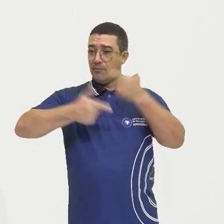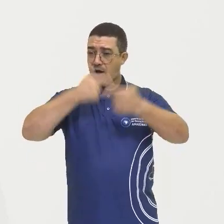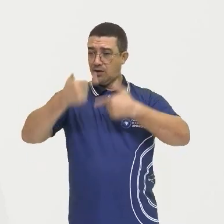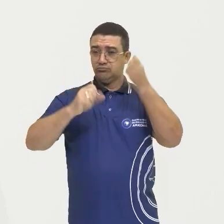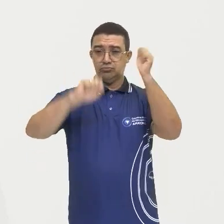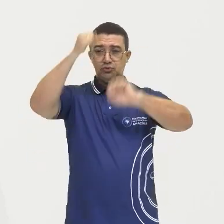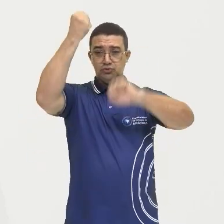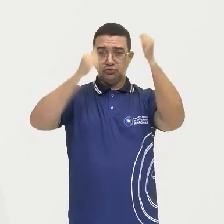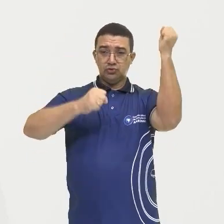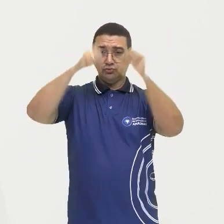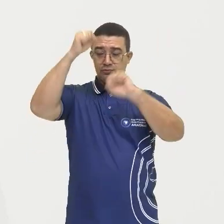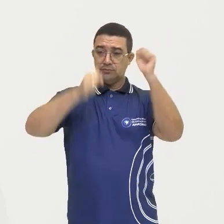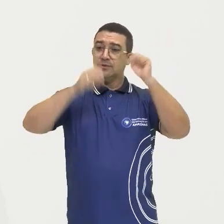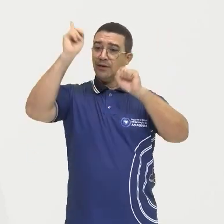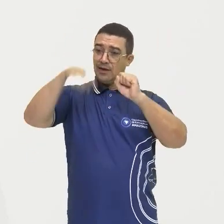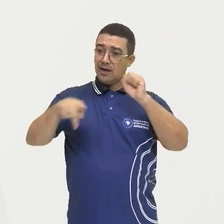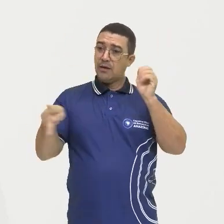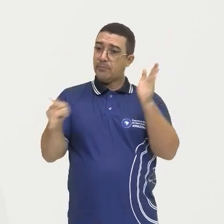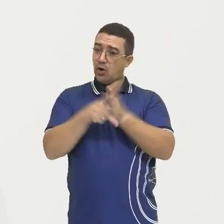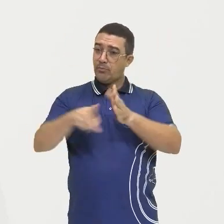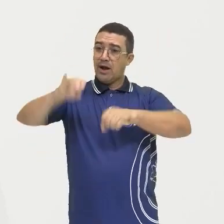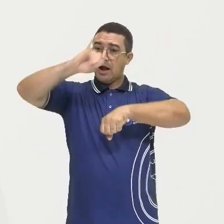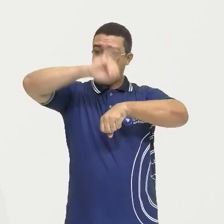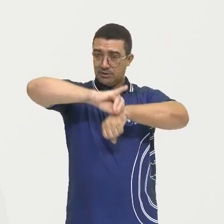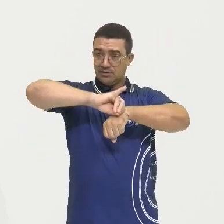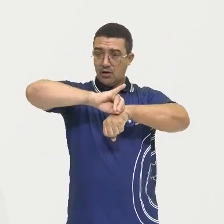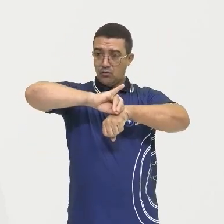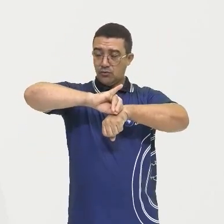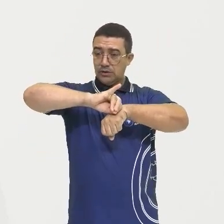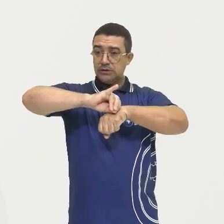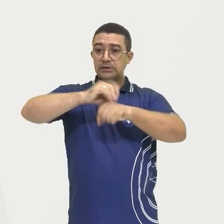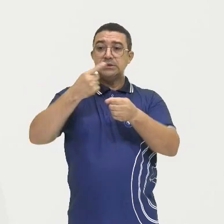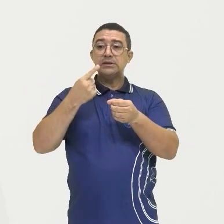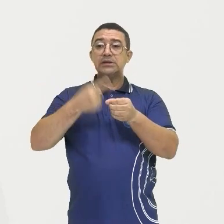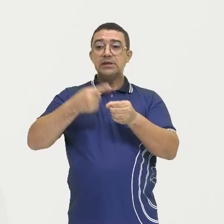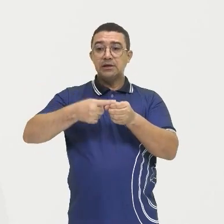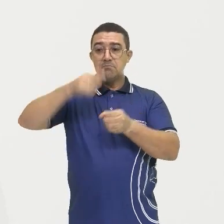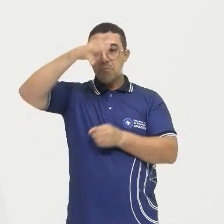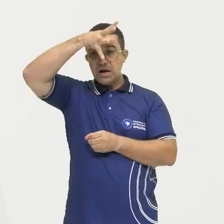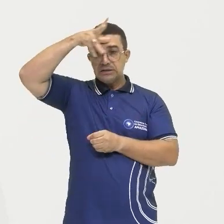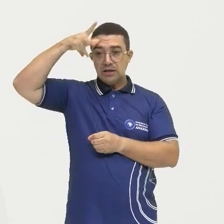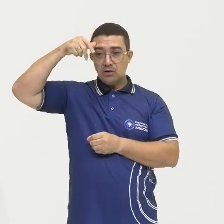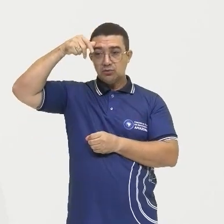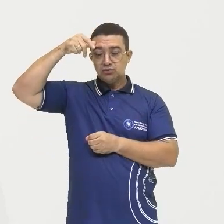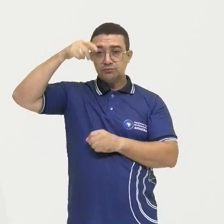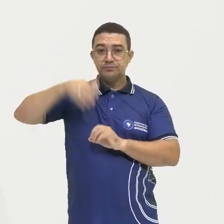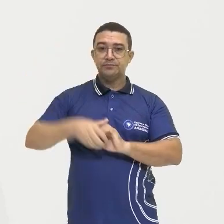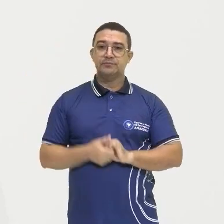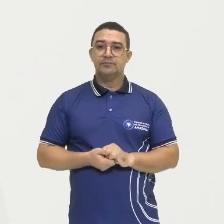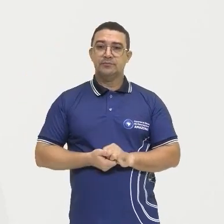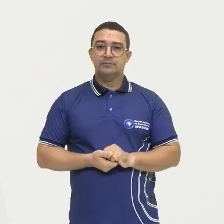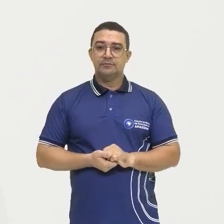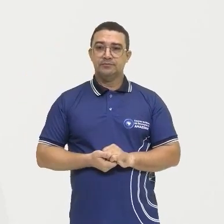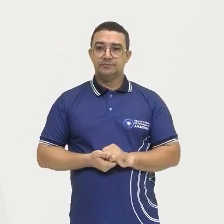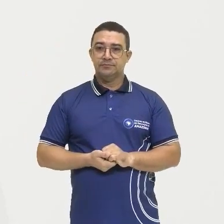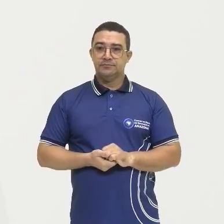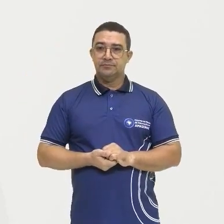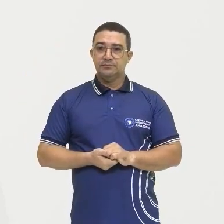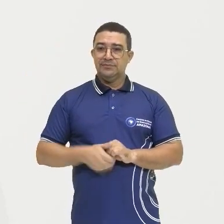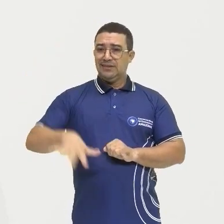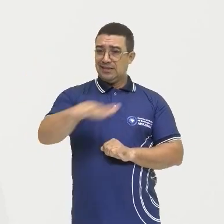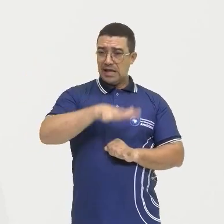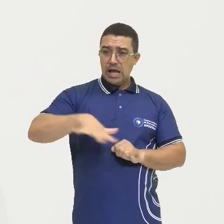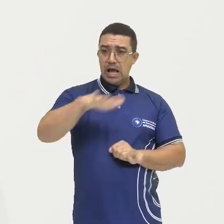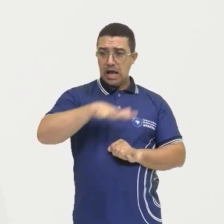industrial, ela se concentra na capital do nosso estado, na cidade de Manaus. E entre os setores produtivos que